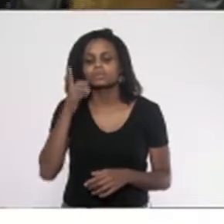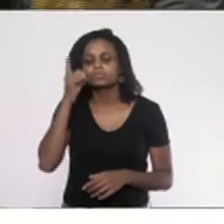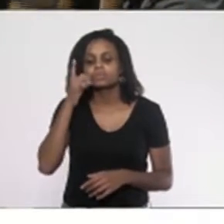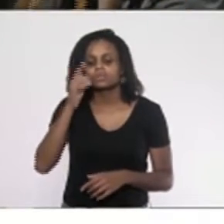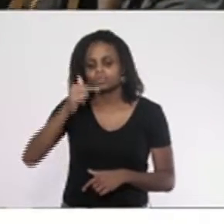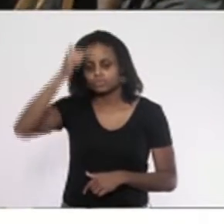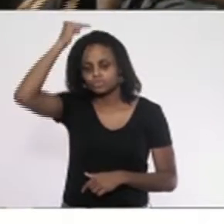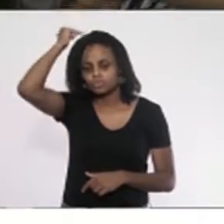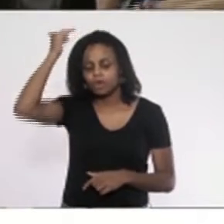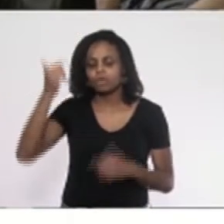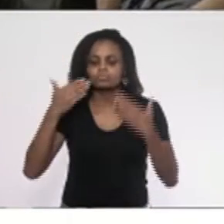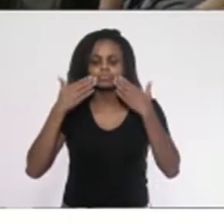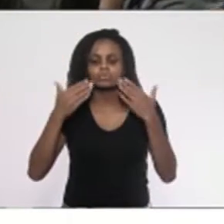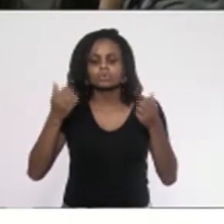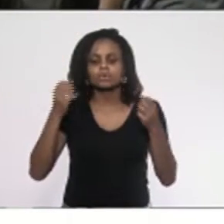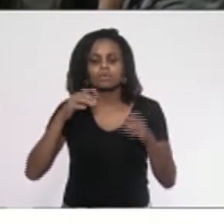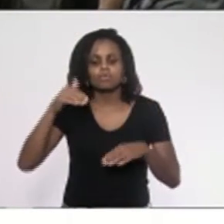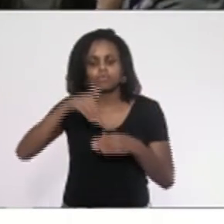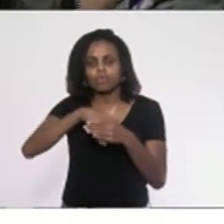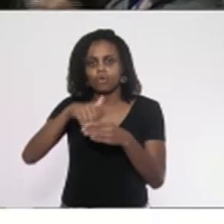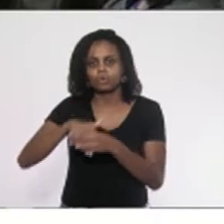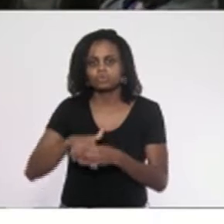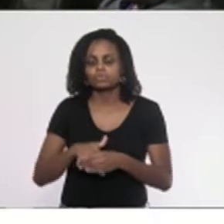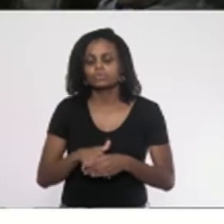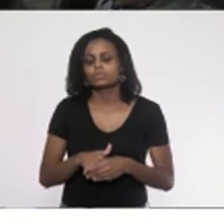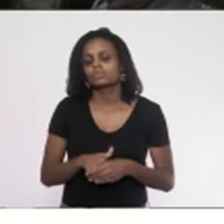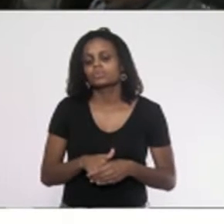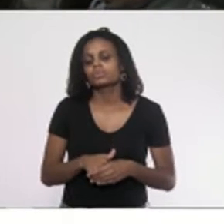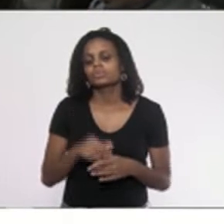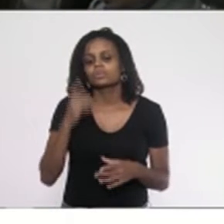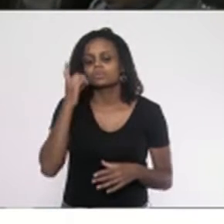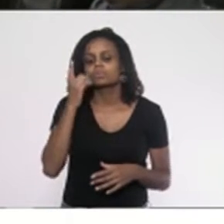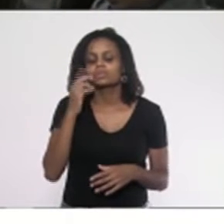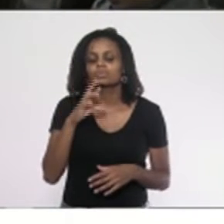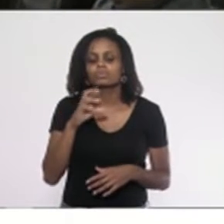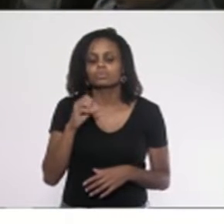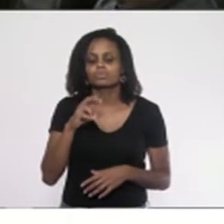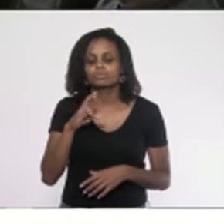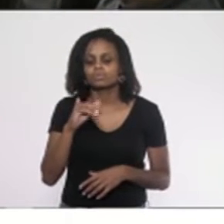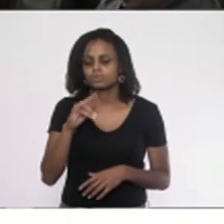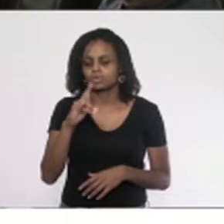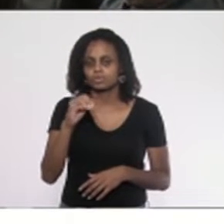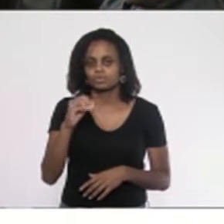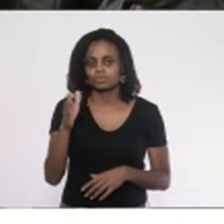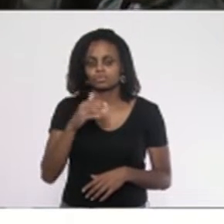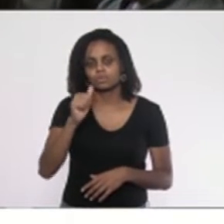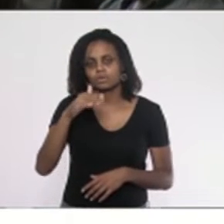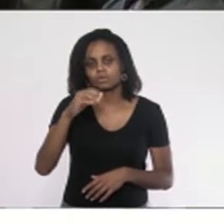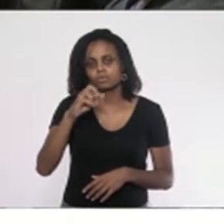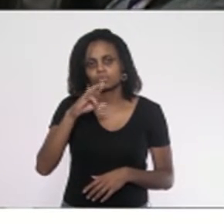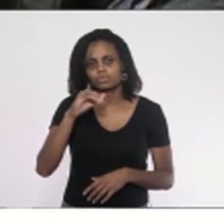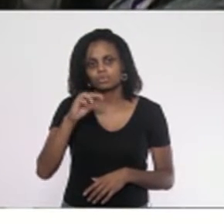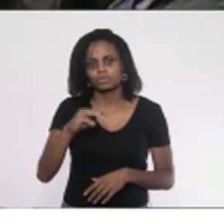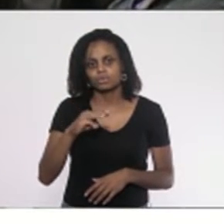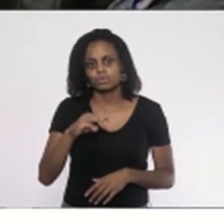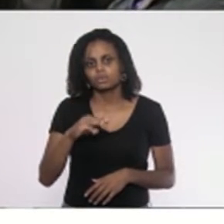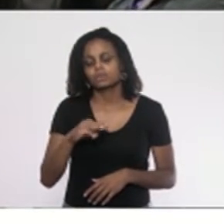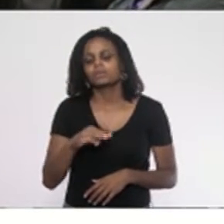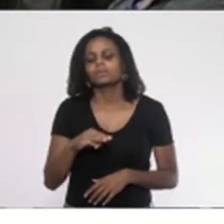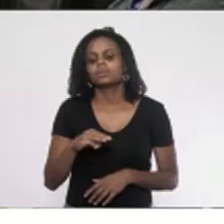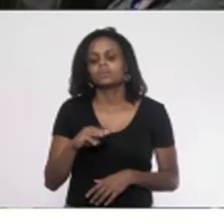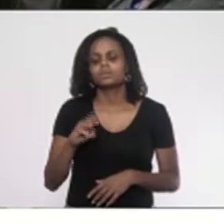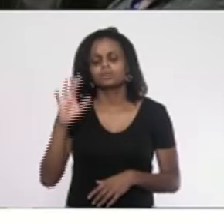Paulo apresentava o voto, aliás, o deputado Rodrigo Morim apresentou um relatório, na minha opinião,